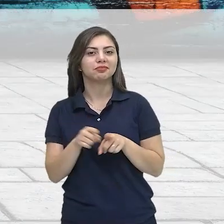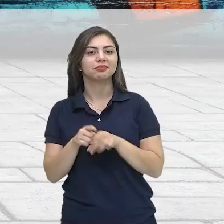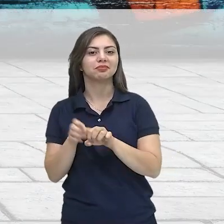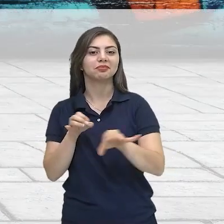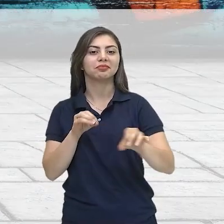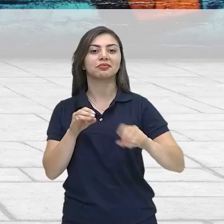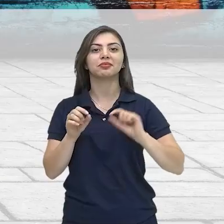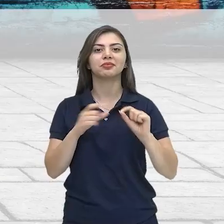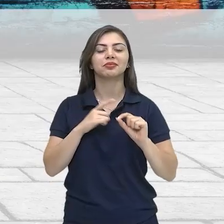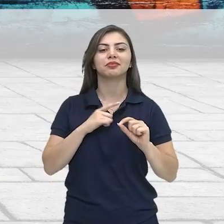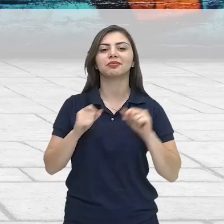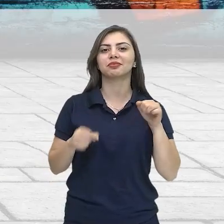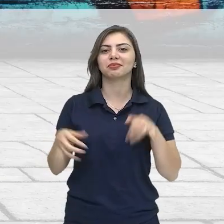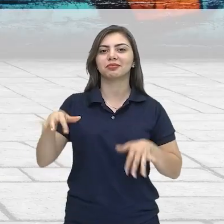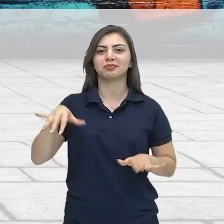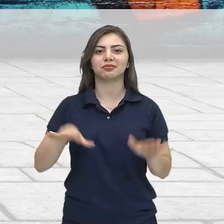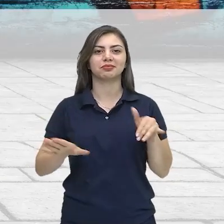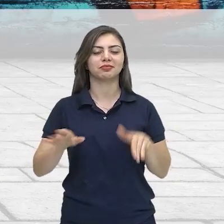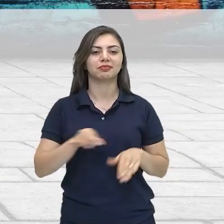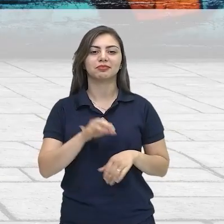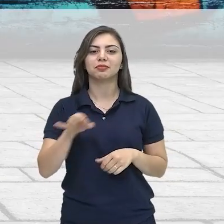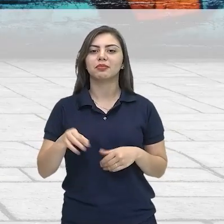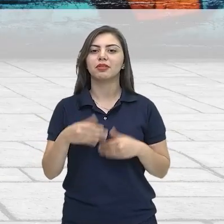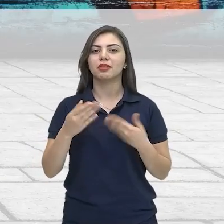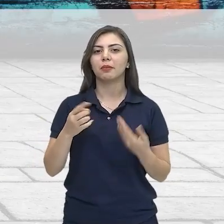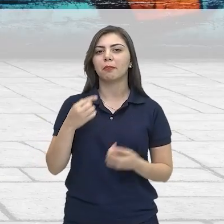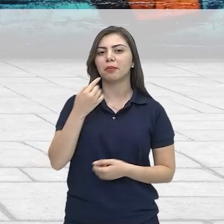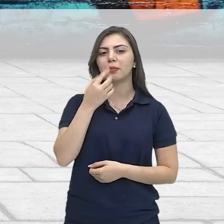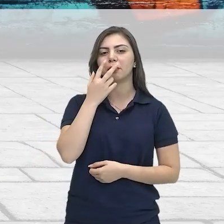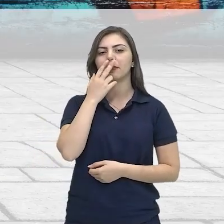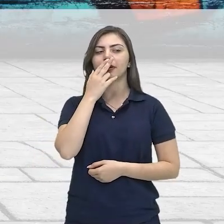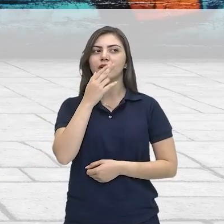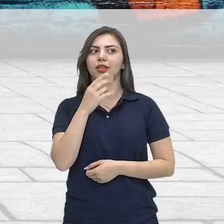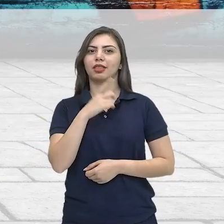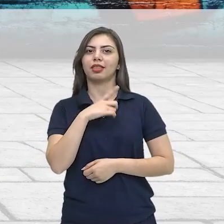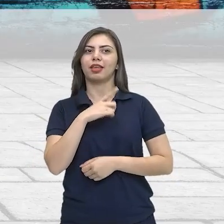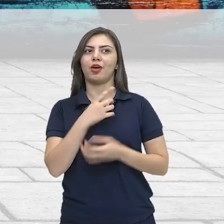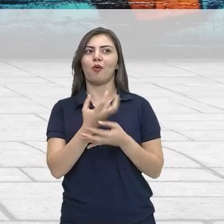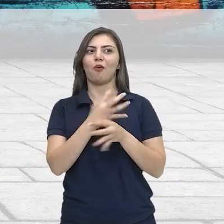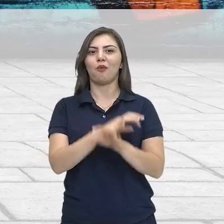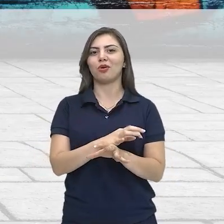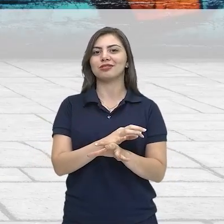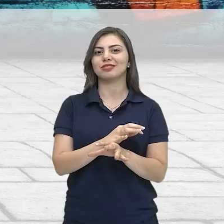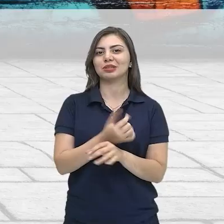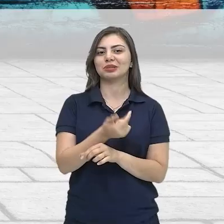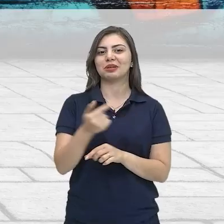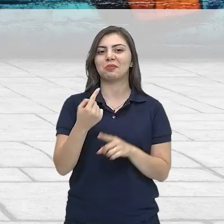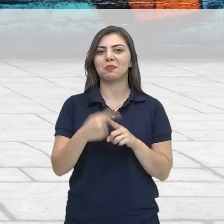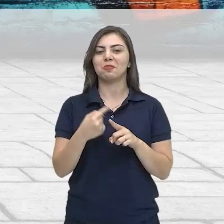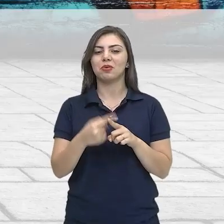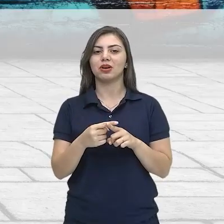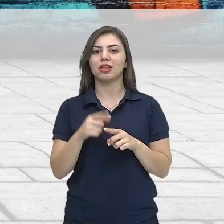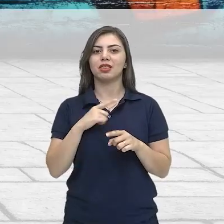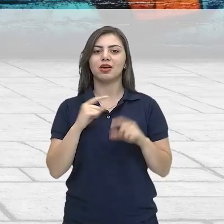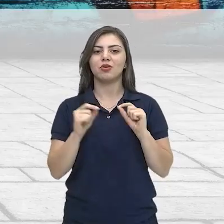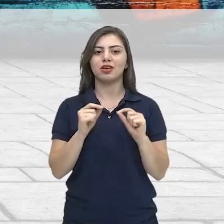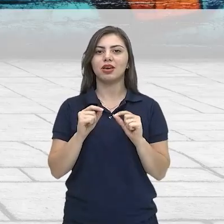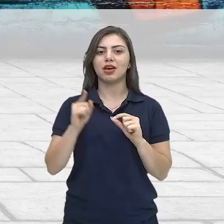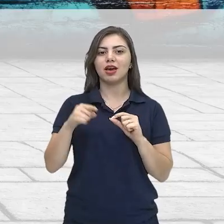ilusão onde parece que a gente não tem osso, onde o movimento fica orgânico e traz